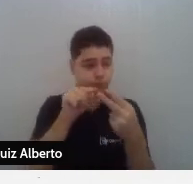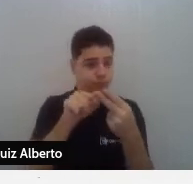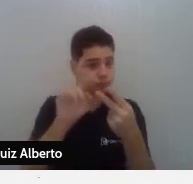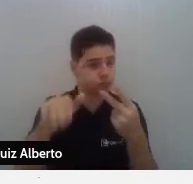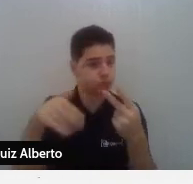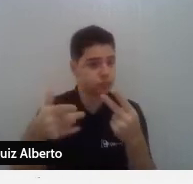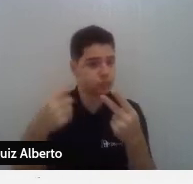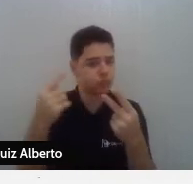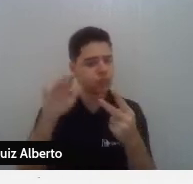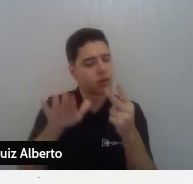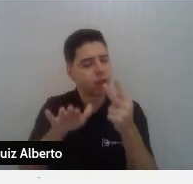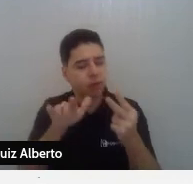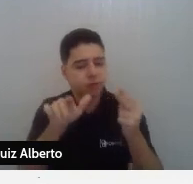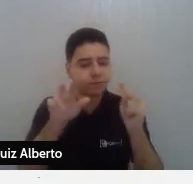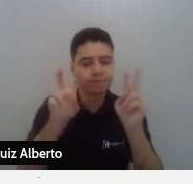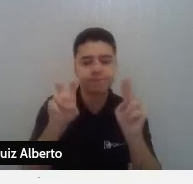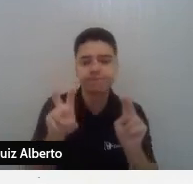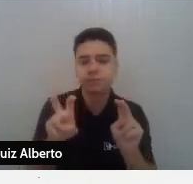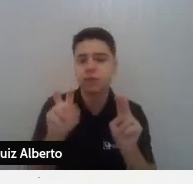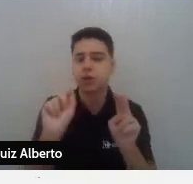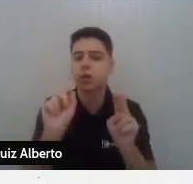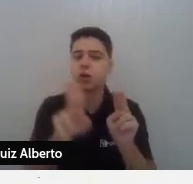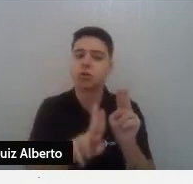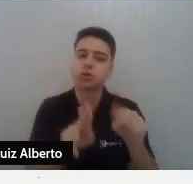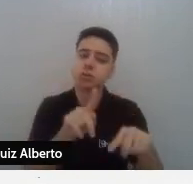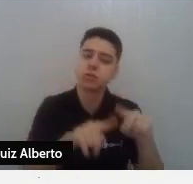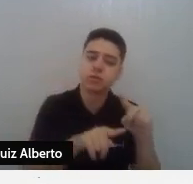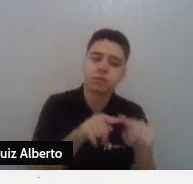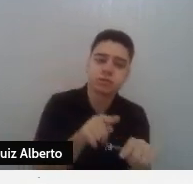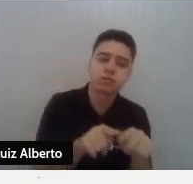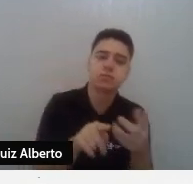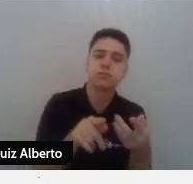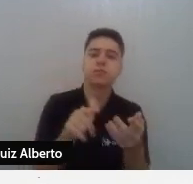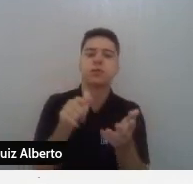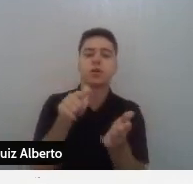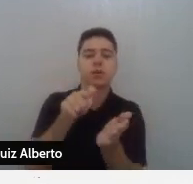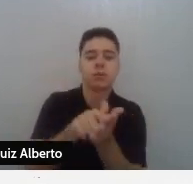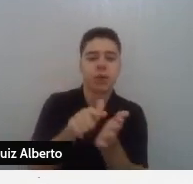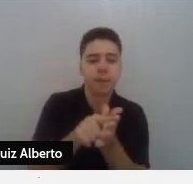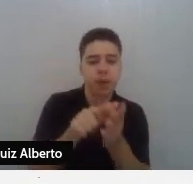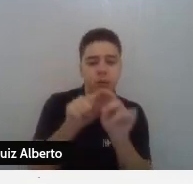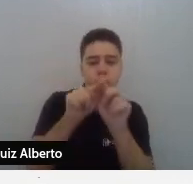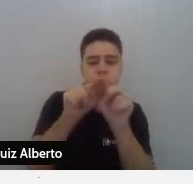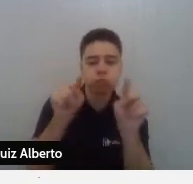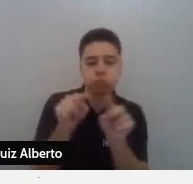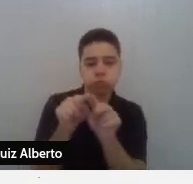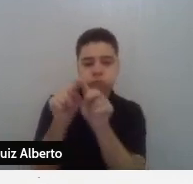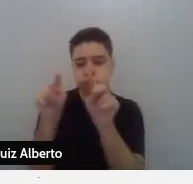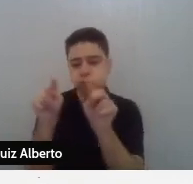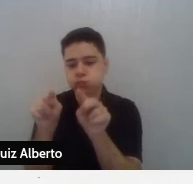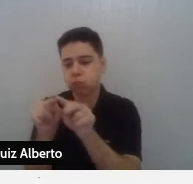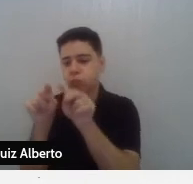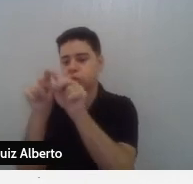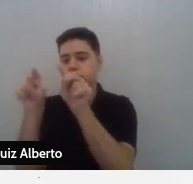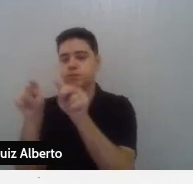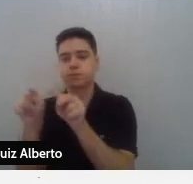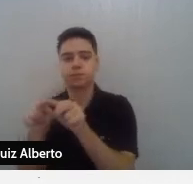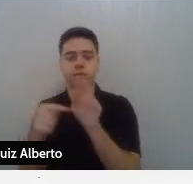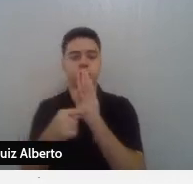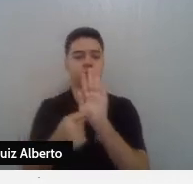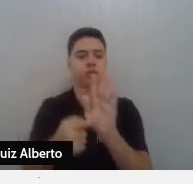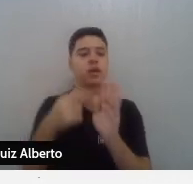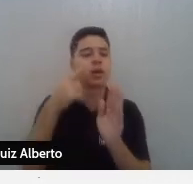da temática, é utilizar materiais como papel milimetrado, eu vou mostrar daqui a pouco,